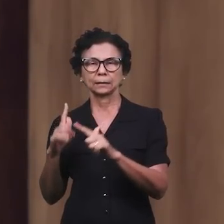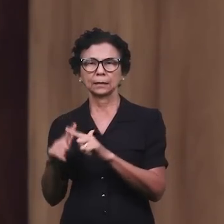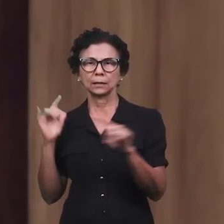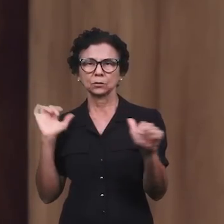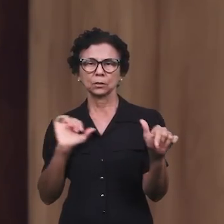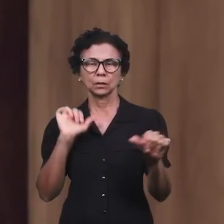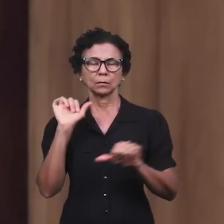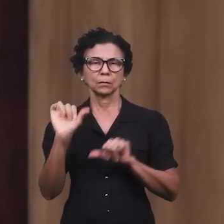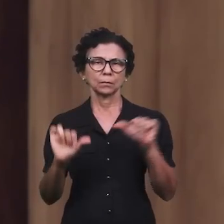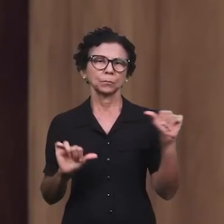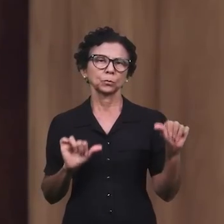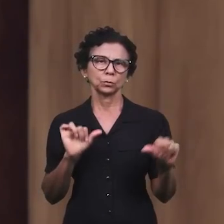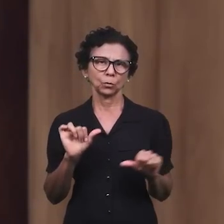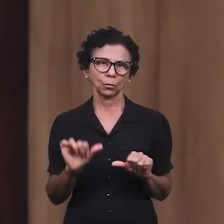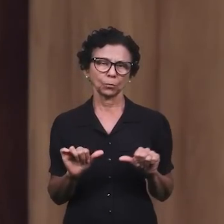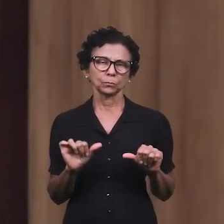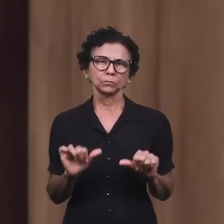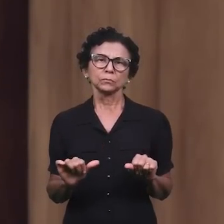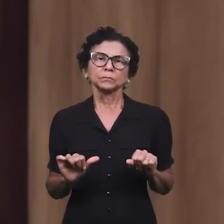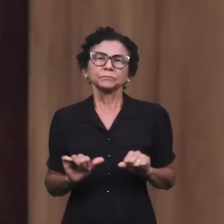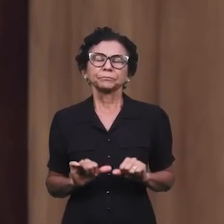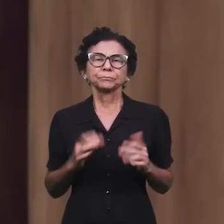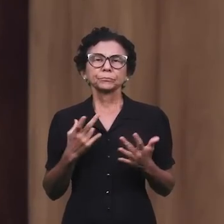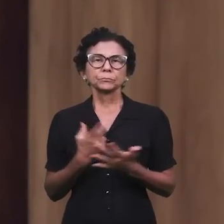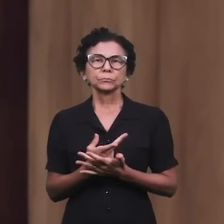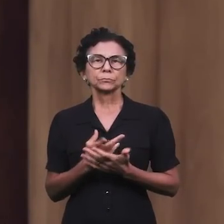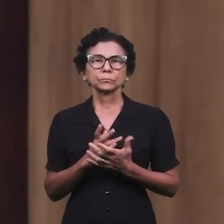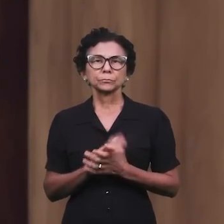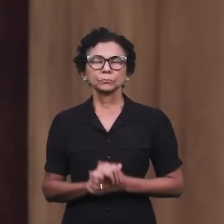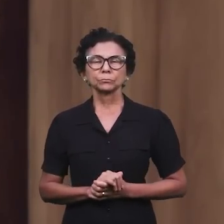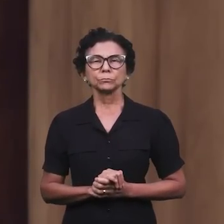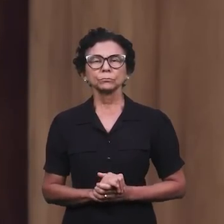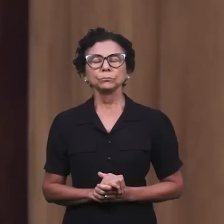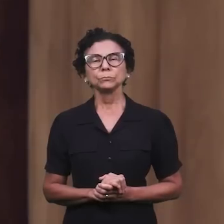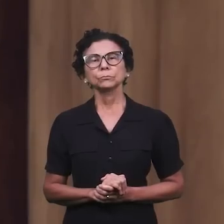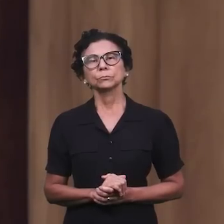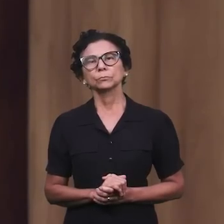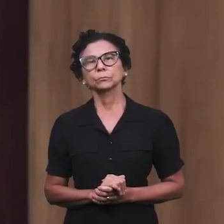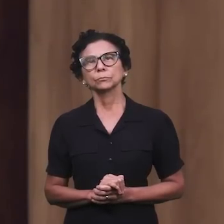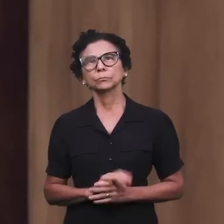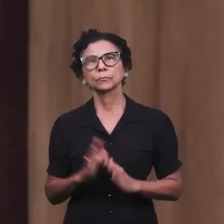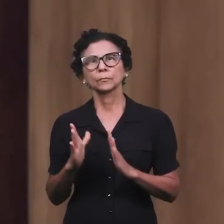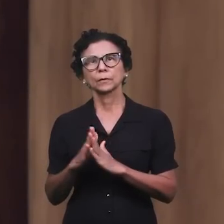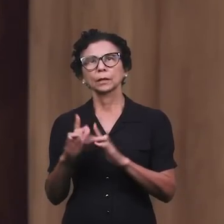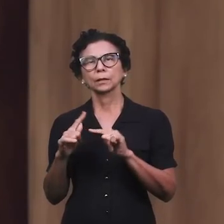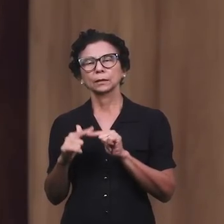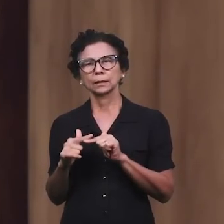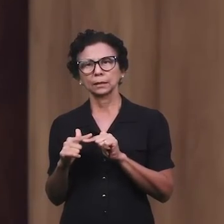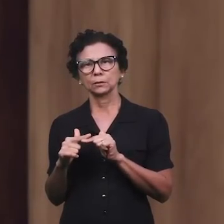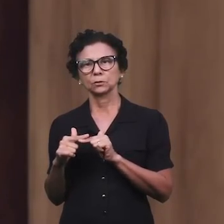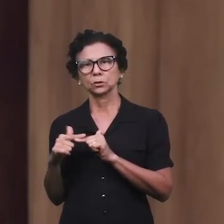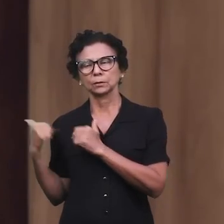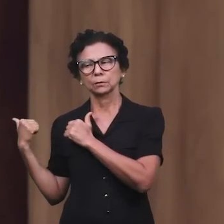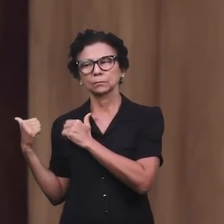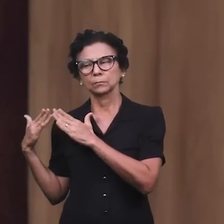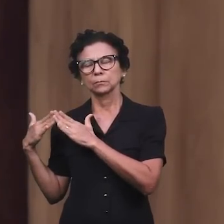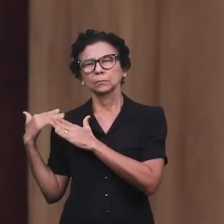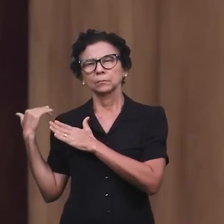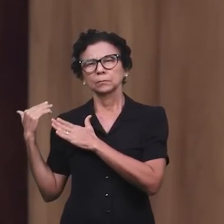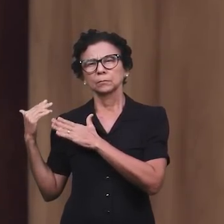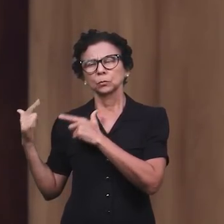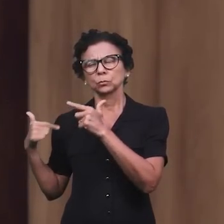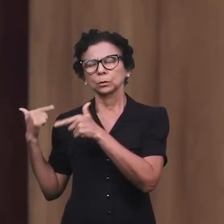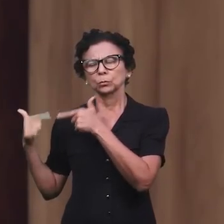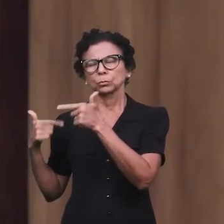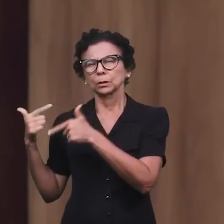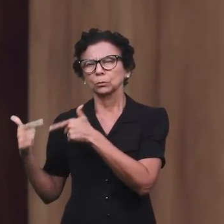como essa deformação aconteceu. A igreja de Cristo passou por muitas etapas ao longo da história. Momentos